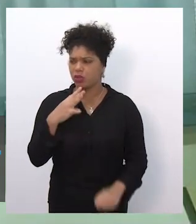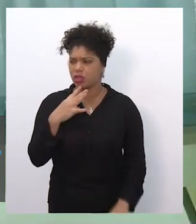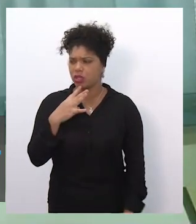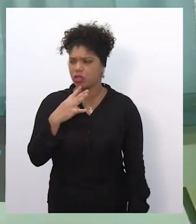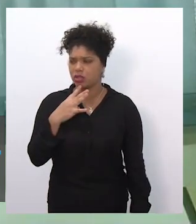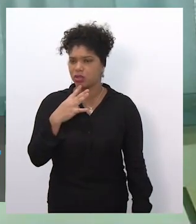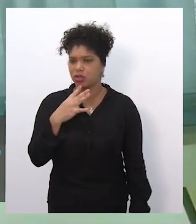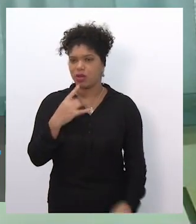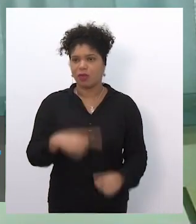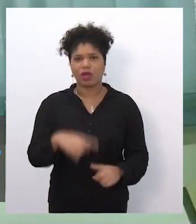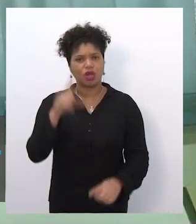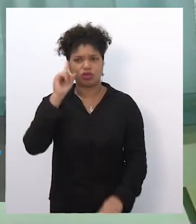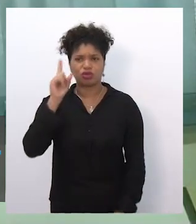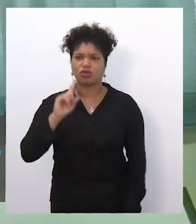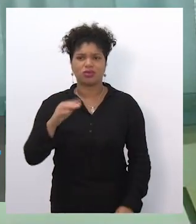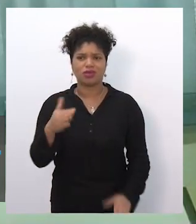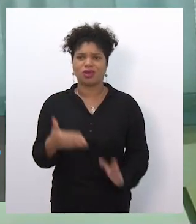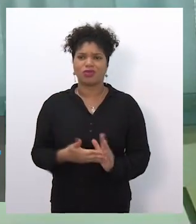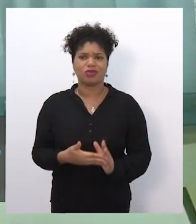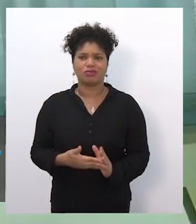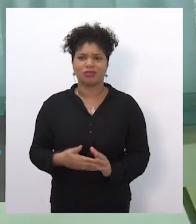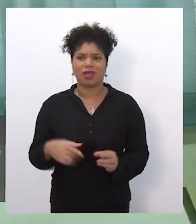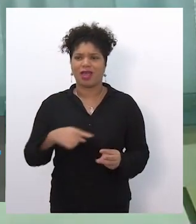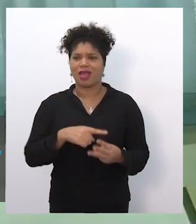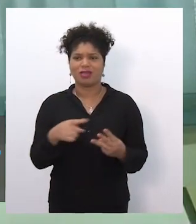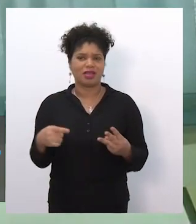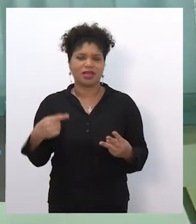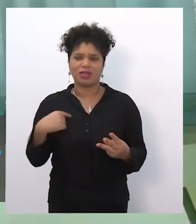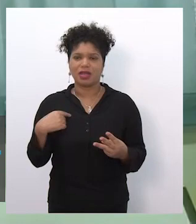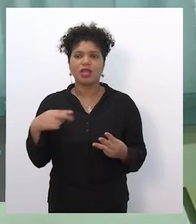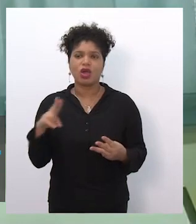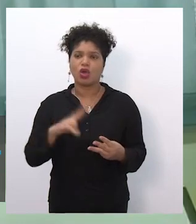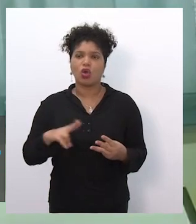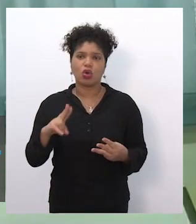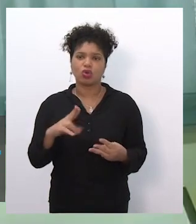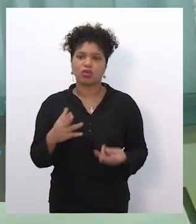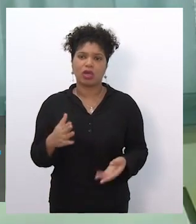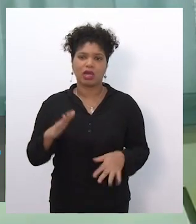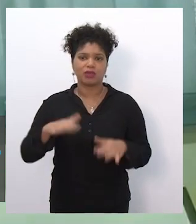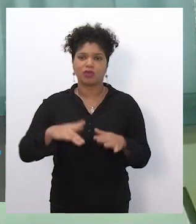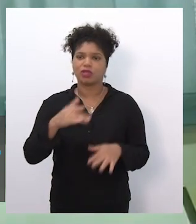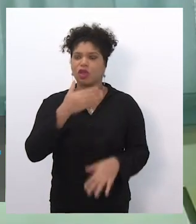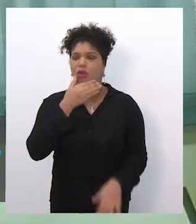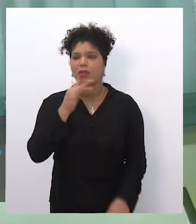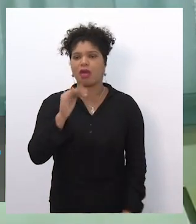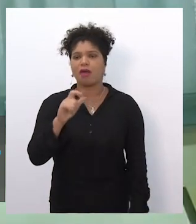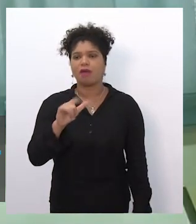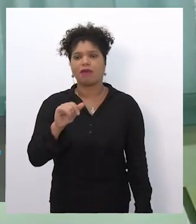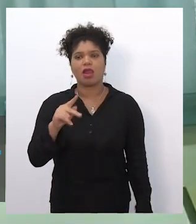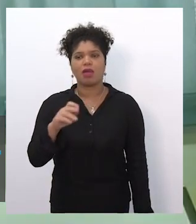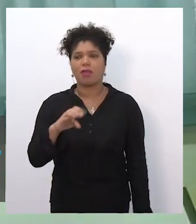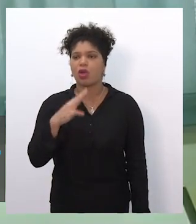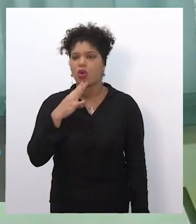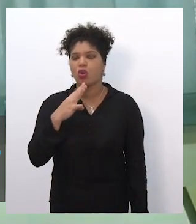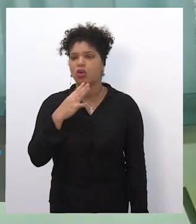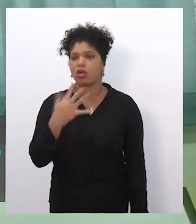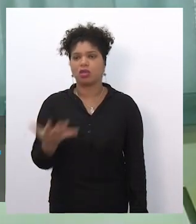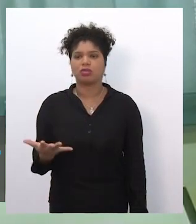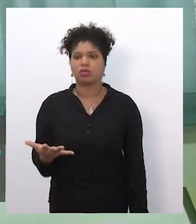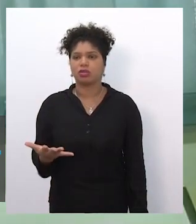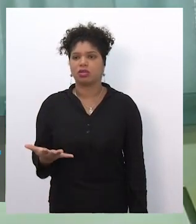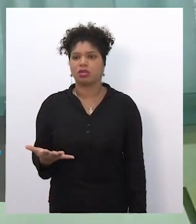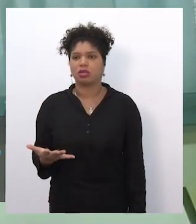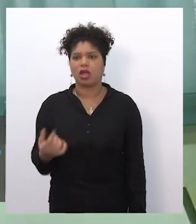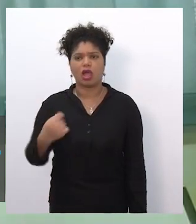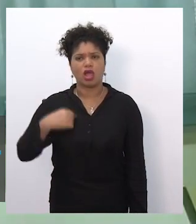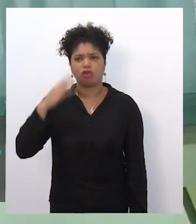sei tudo, né? São as 3 formas que eu mais uso, dependendo. O Felipe conhece uma quarta, uma quinta, uma sexta opção. Ninguém